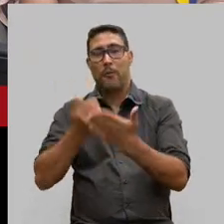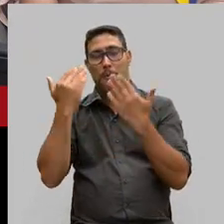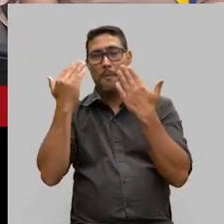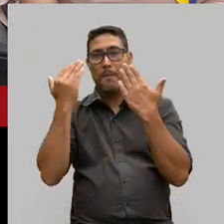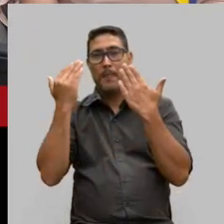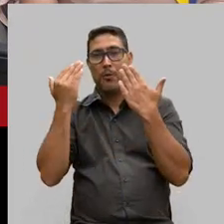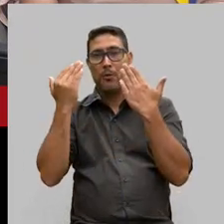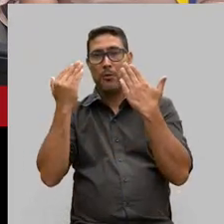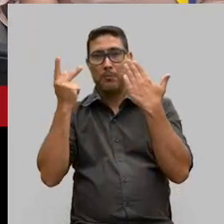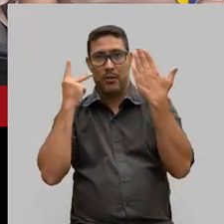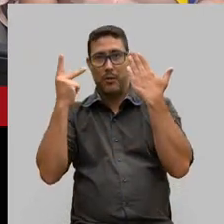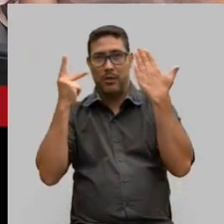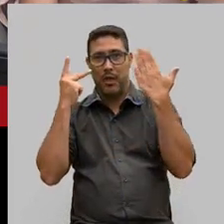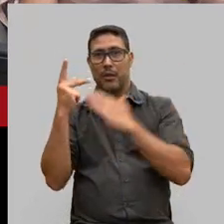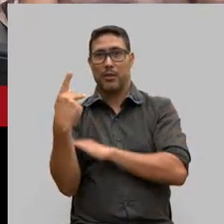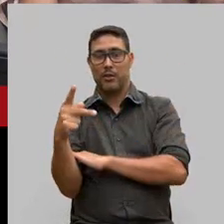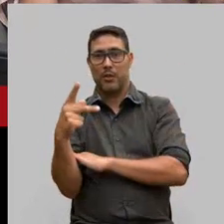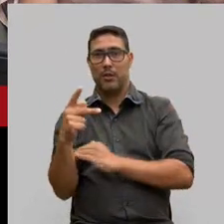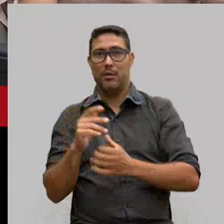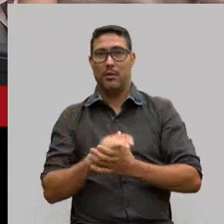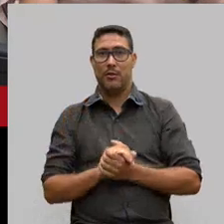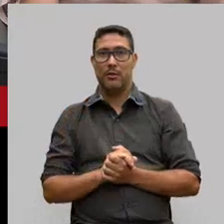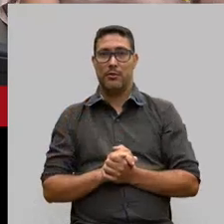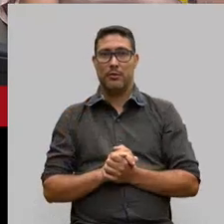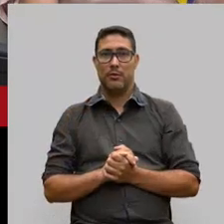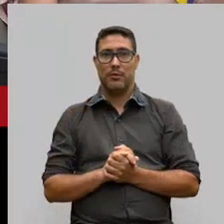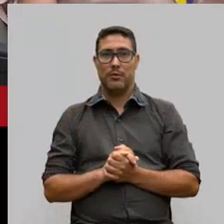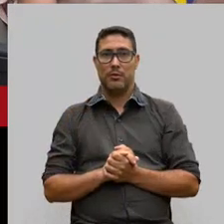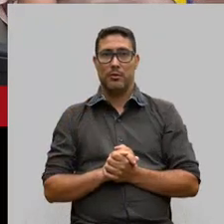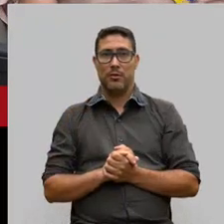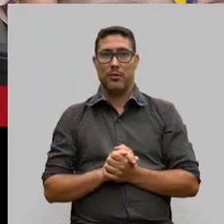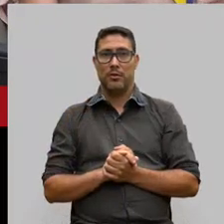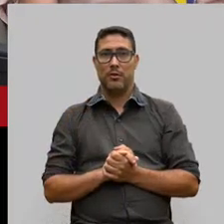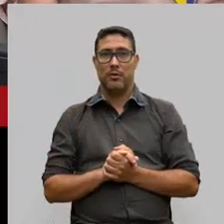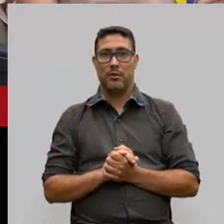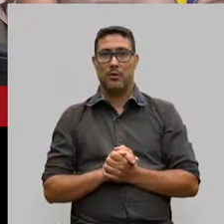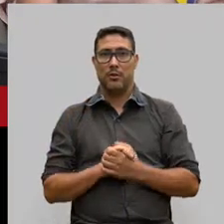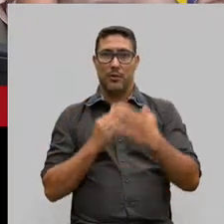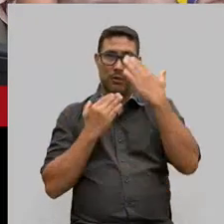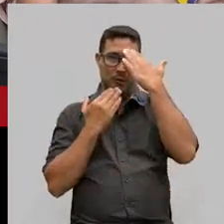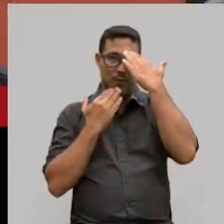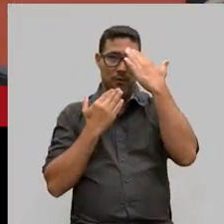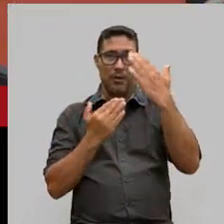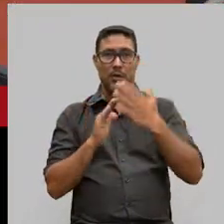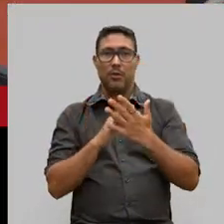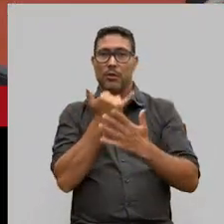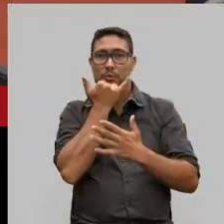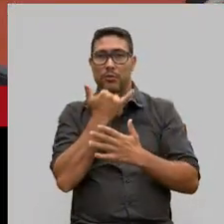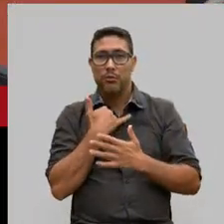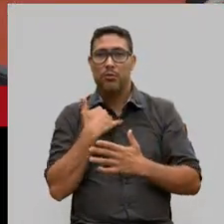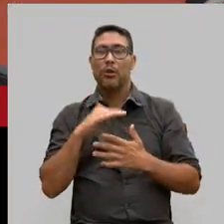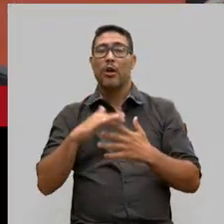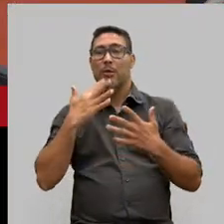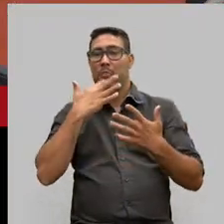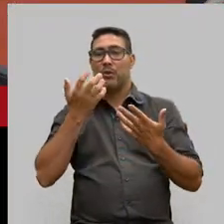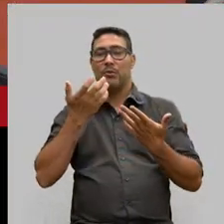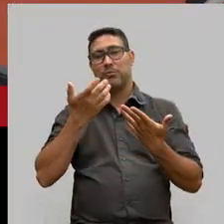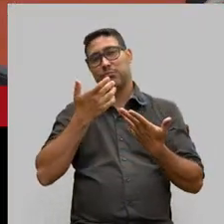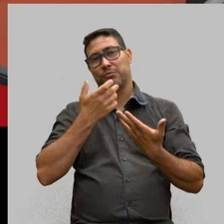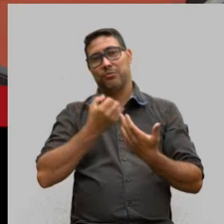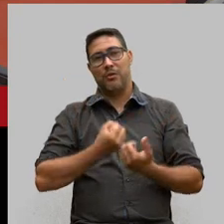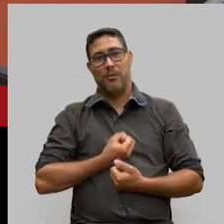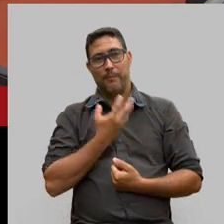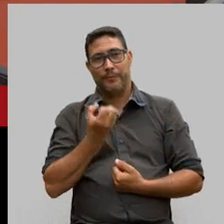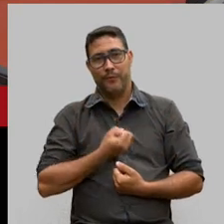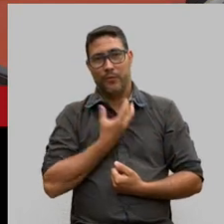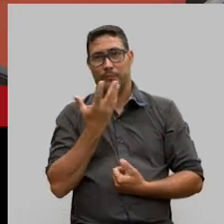dele para concluir J Obrigado Gente desculpa desabafo de imagina obrigado